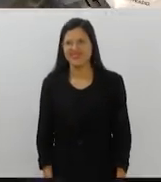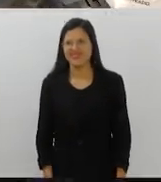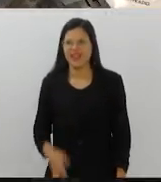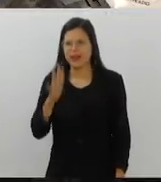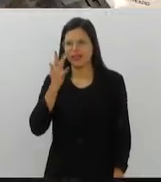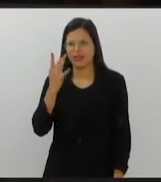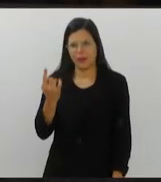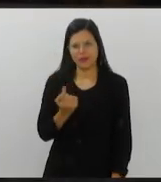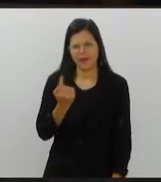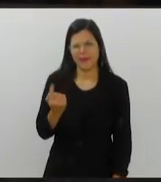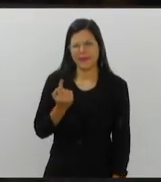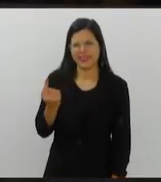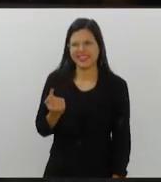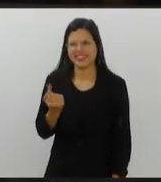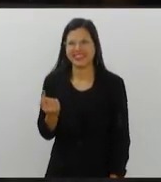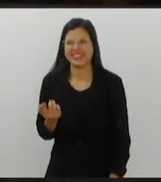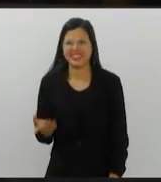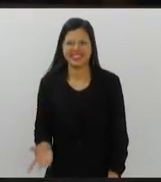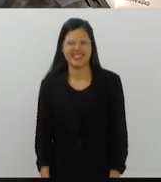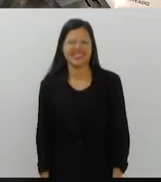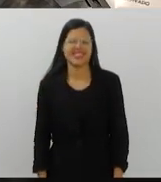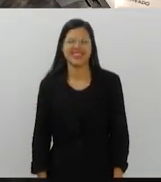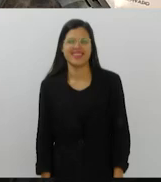estava sozinha com a desembargadora Ivone aqui.